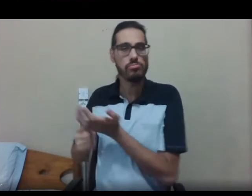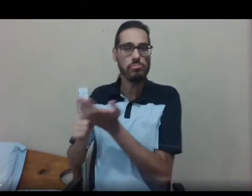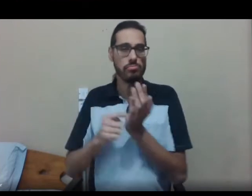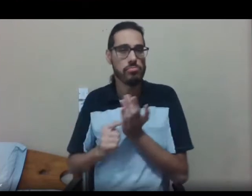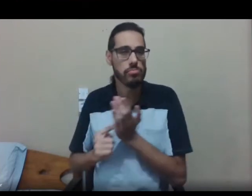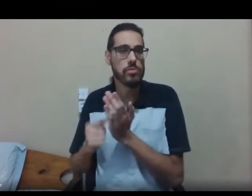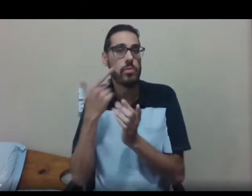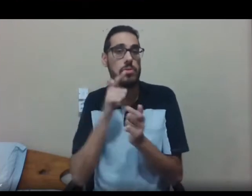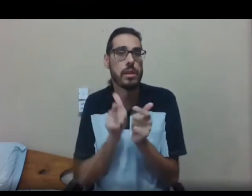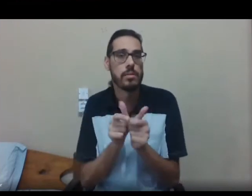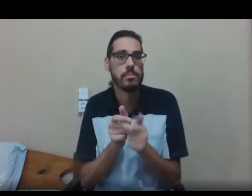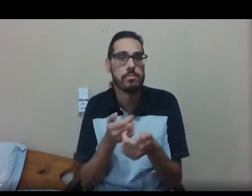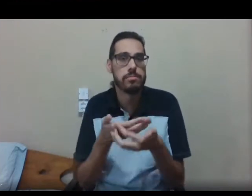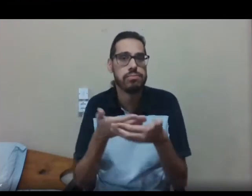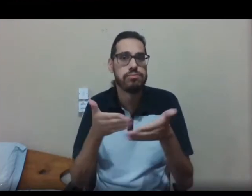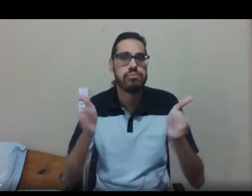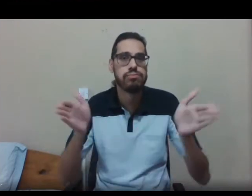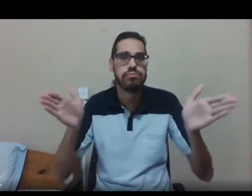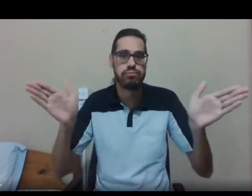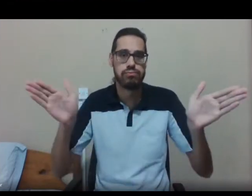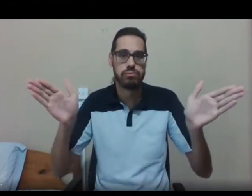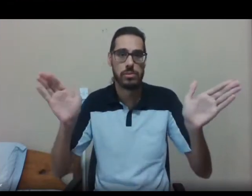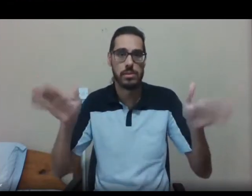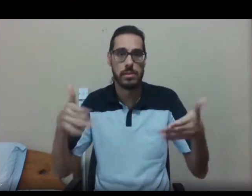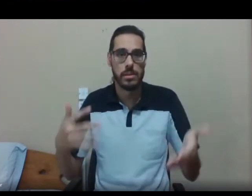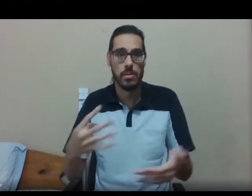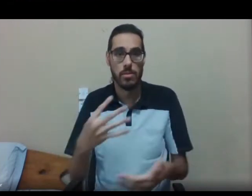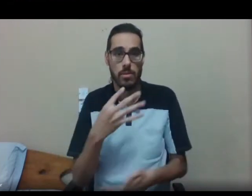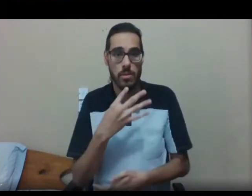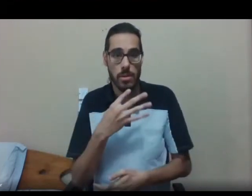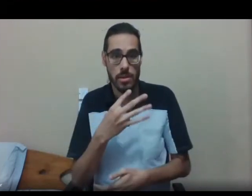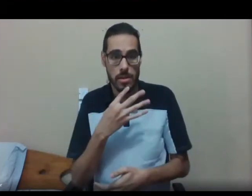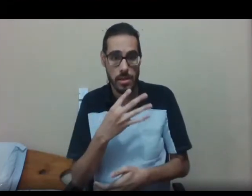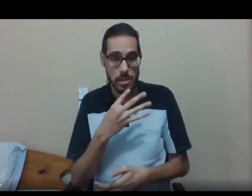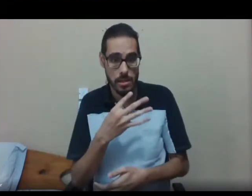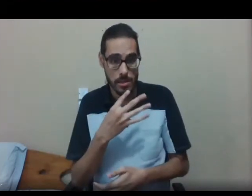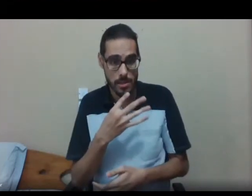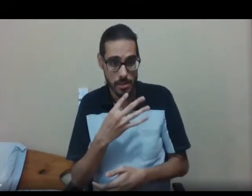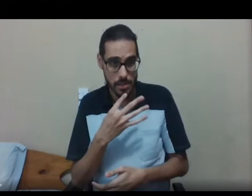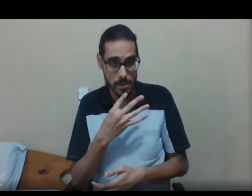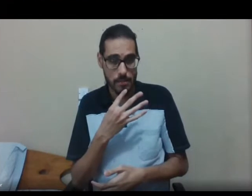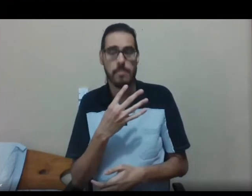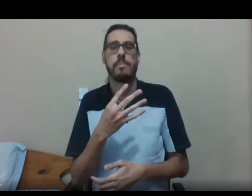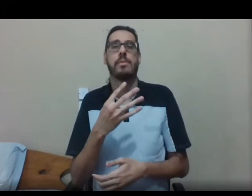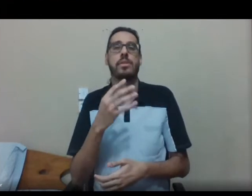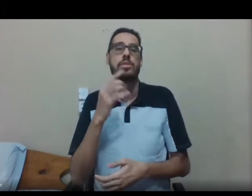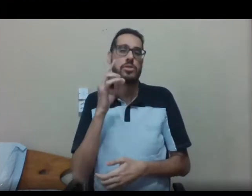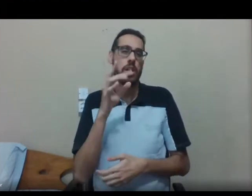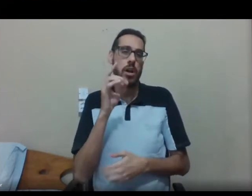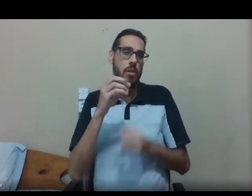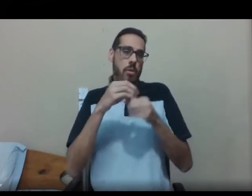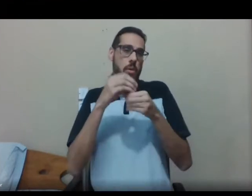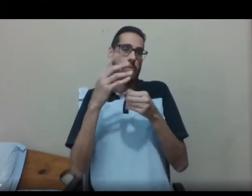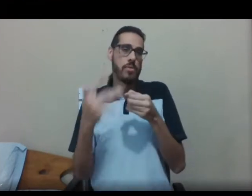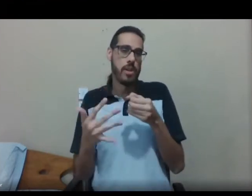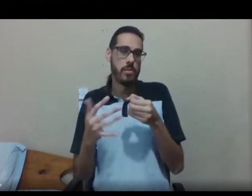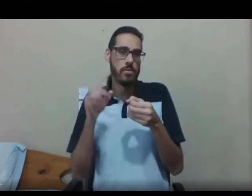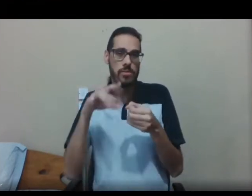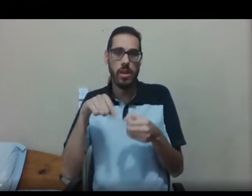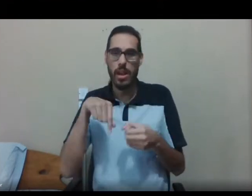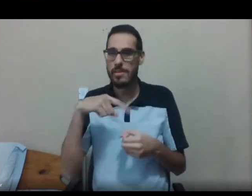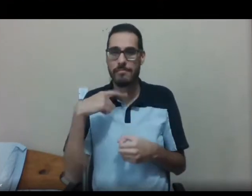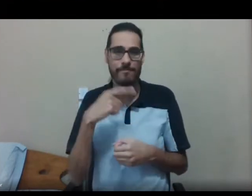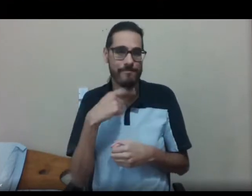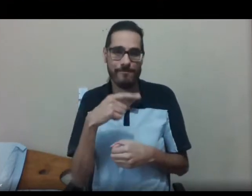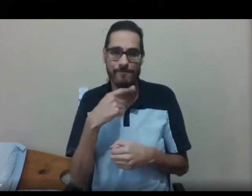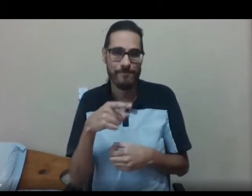específico, né, de uma forma de que os estudantes consigam aprender? Então, esse momento de planejamento, ele é importante. E agora